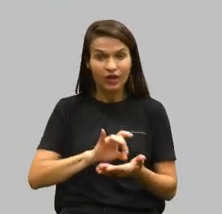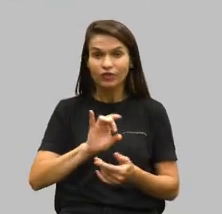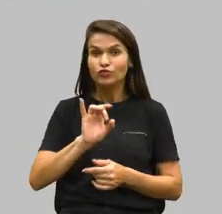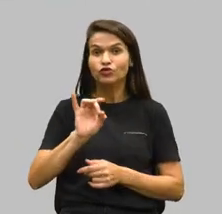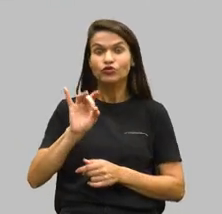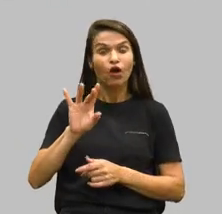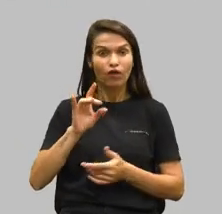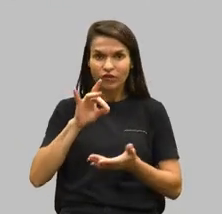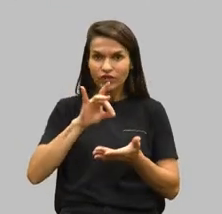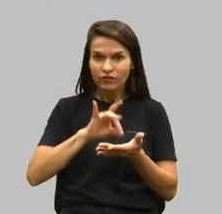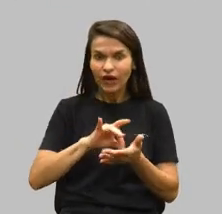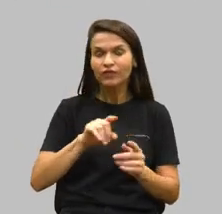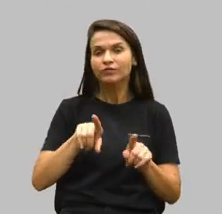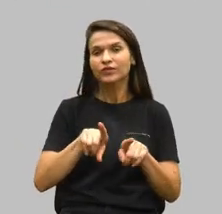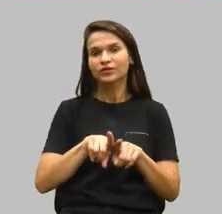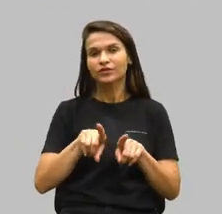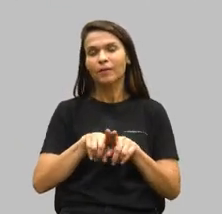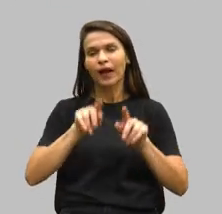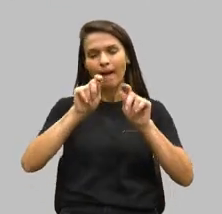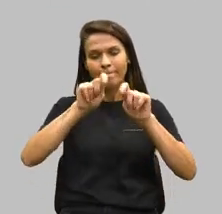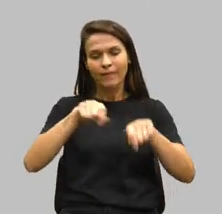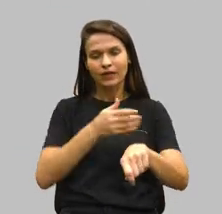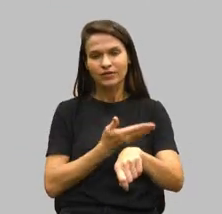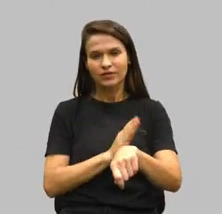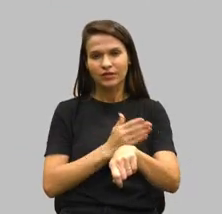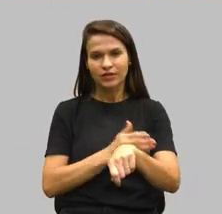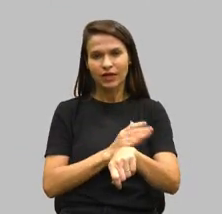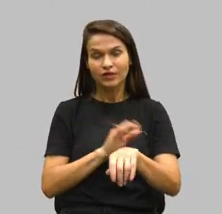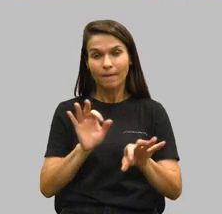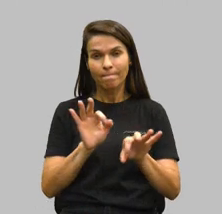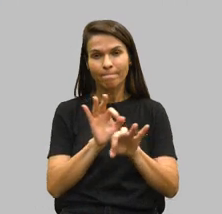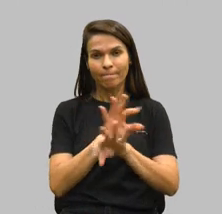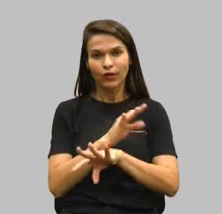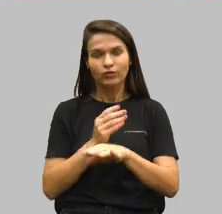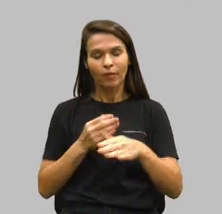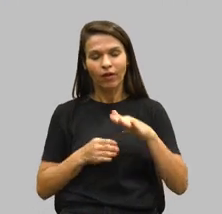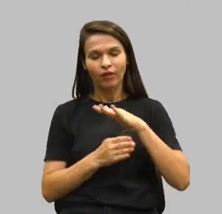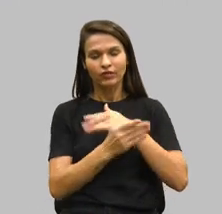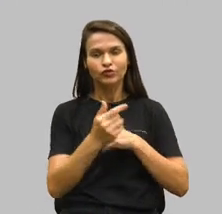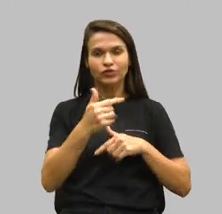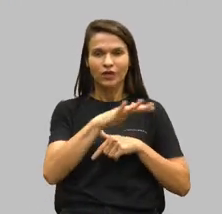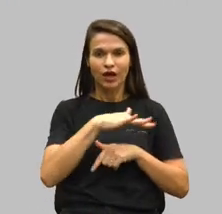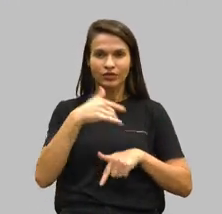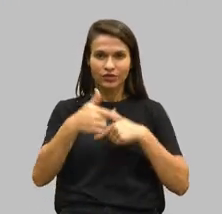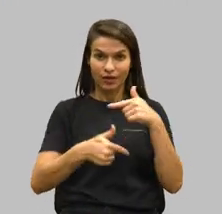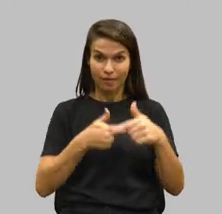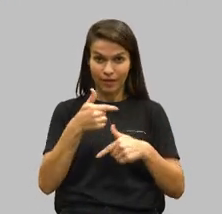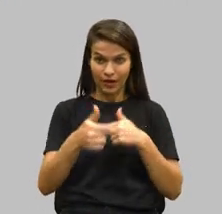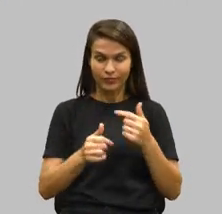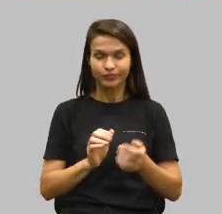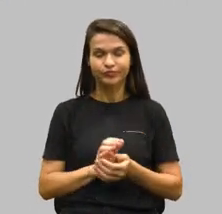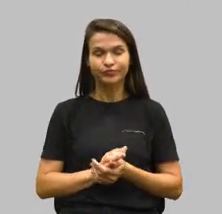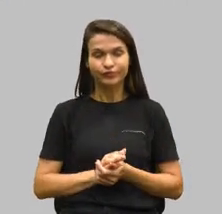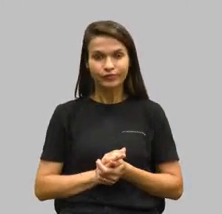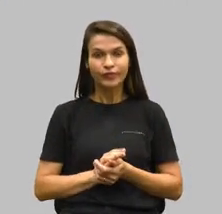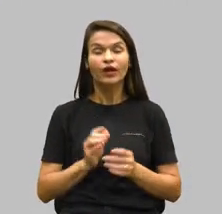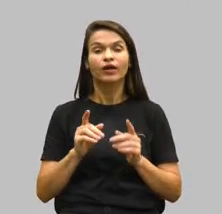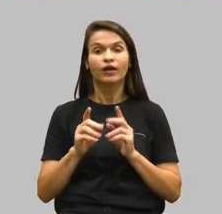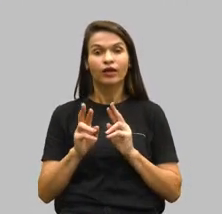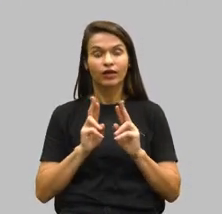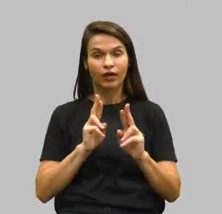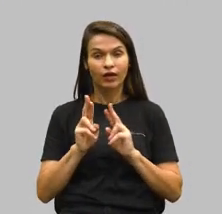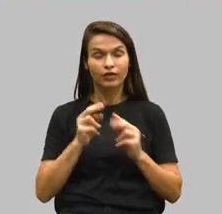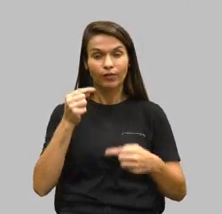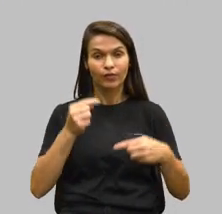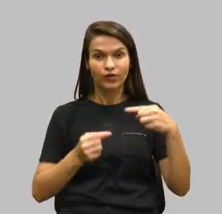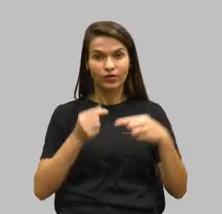efetivadas mas também capacitadas e prontas para atuar no mercado de trabalho bom em relação também e à política de